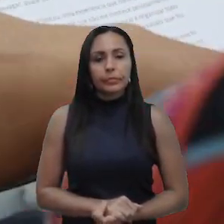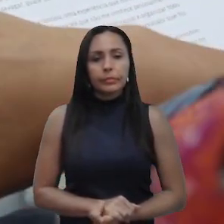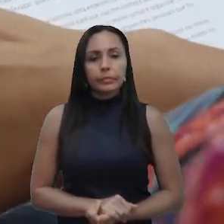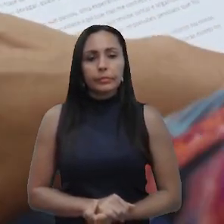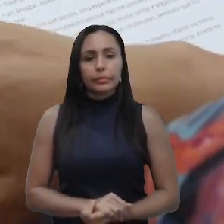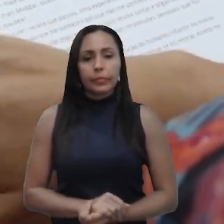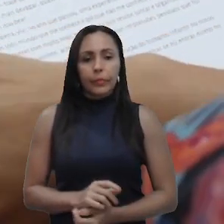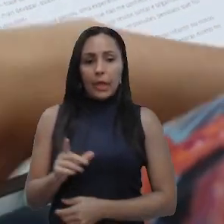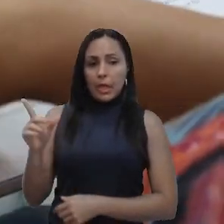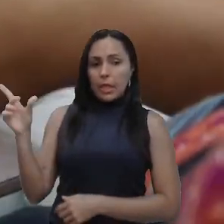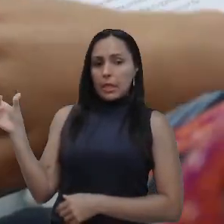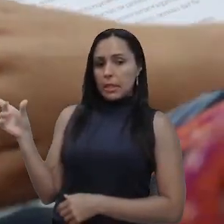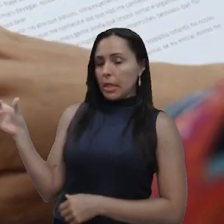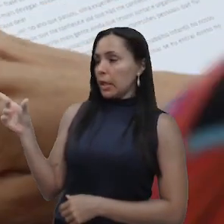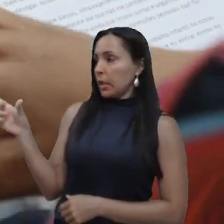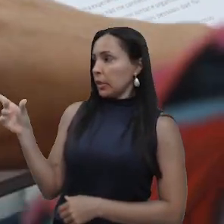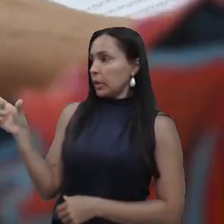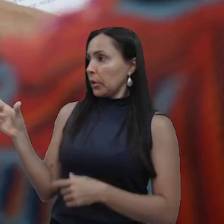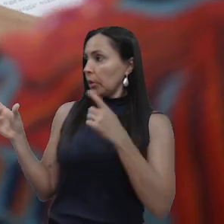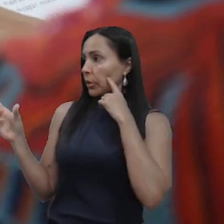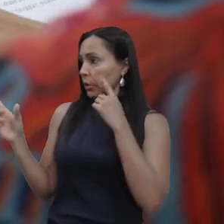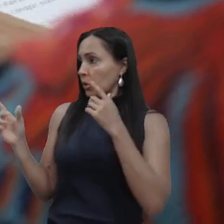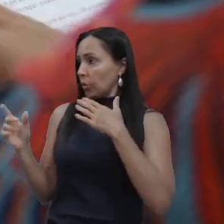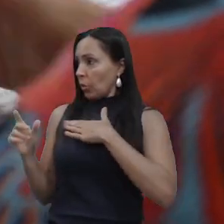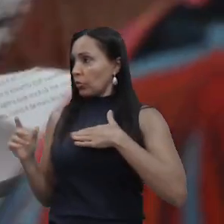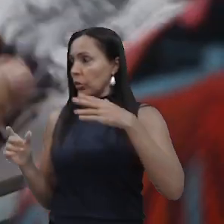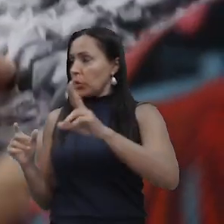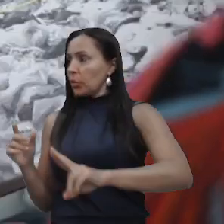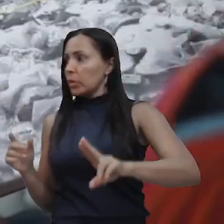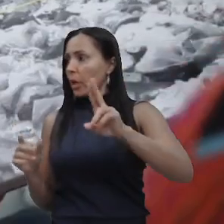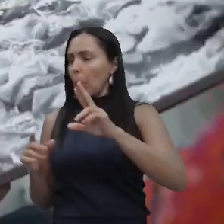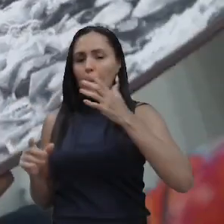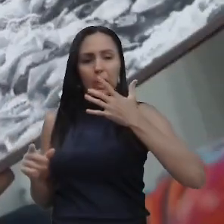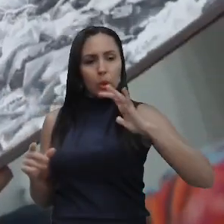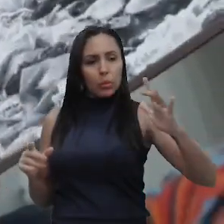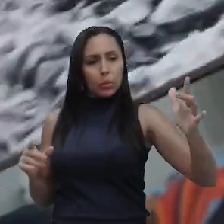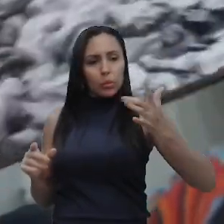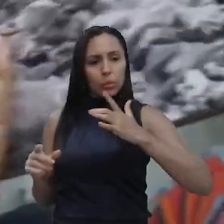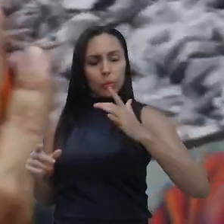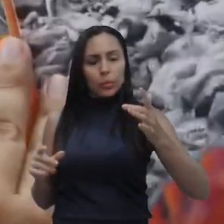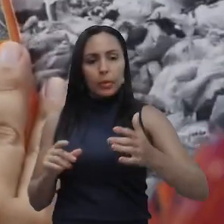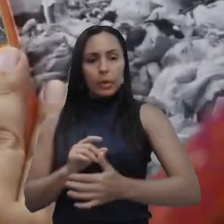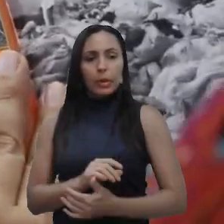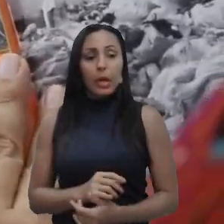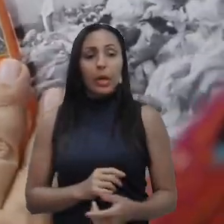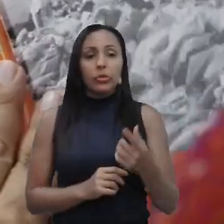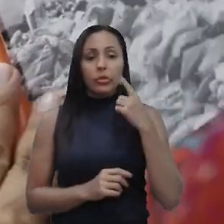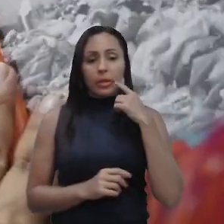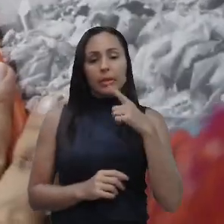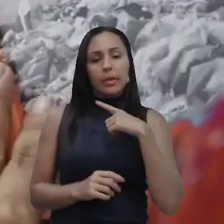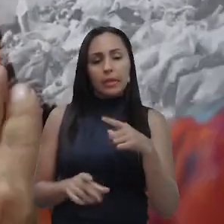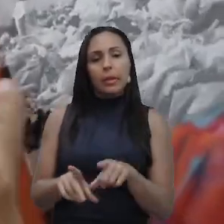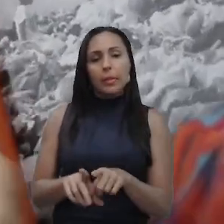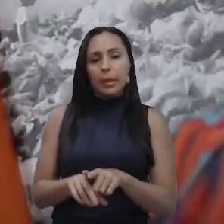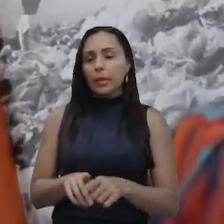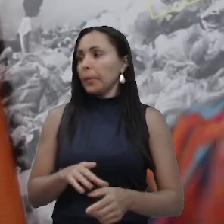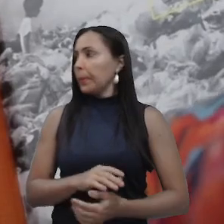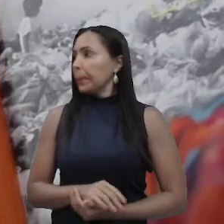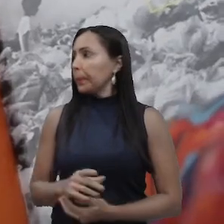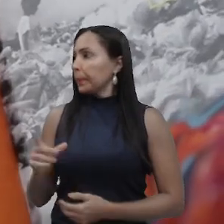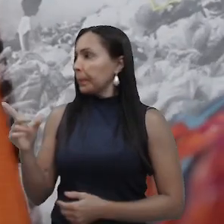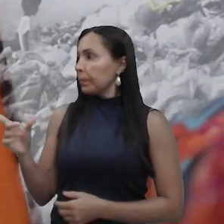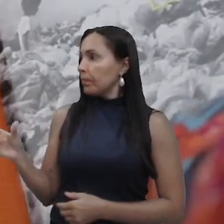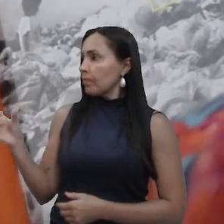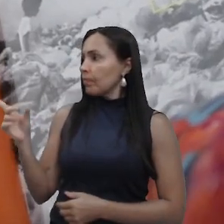Esse livro, inclusive, gosta de usar todo o grid aparecendo, mas aqui a gente tem um grid modular. Aqui a gente tem